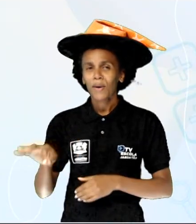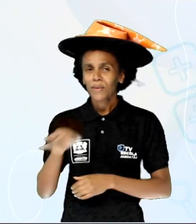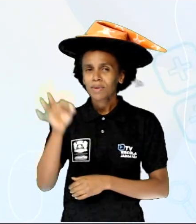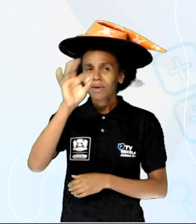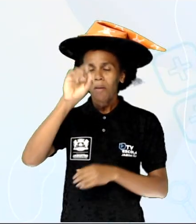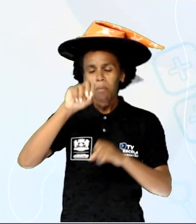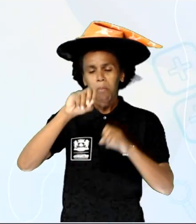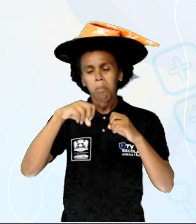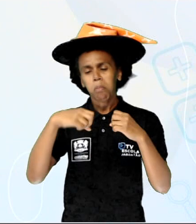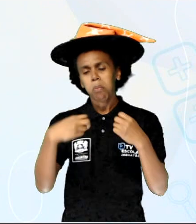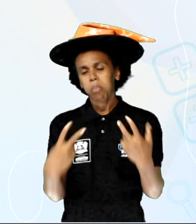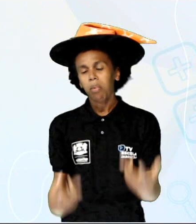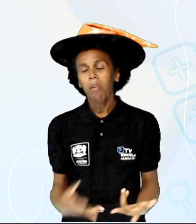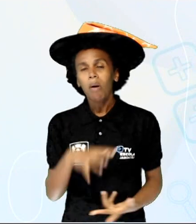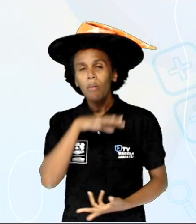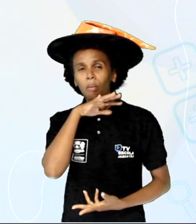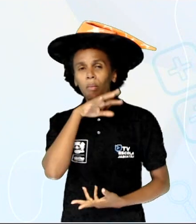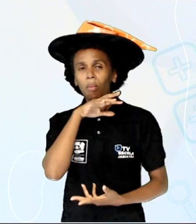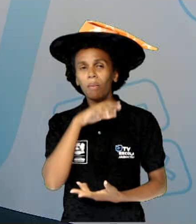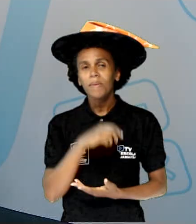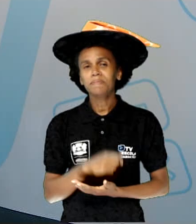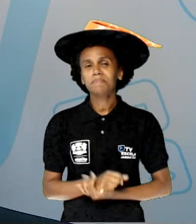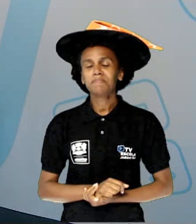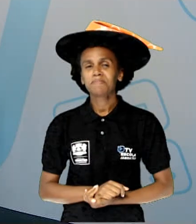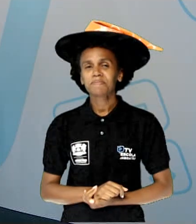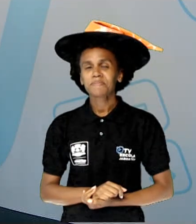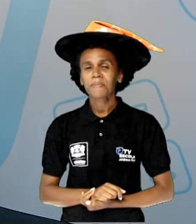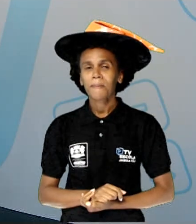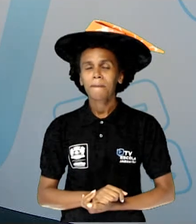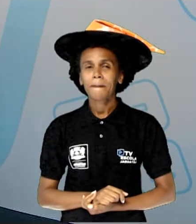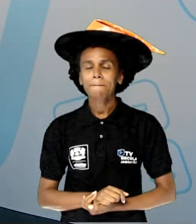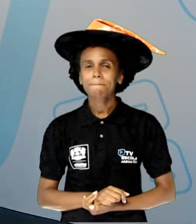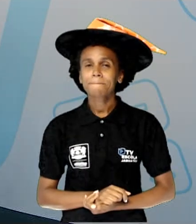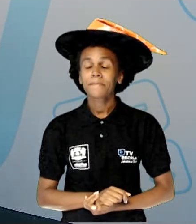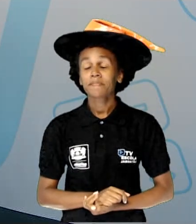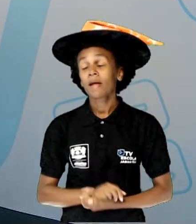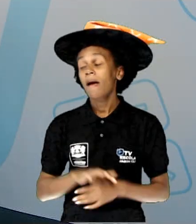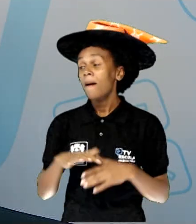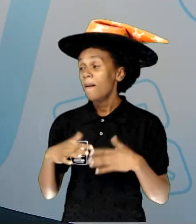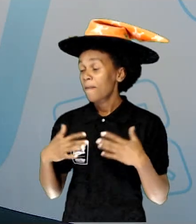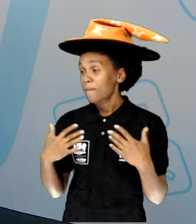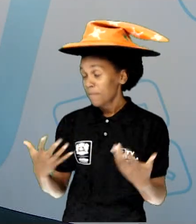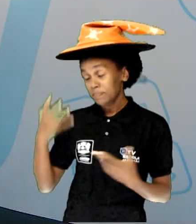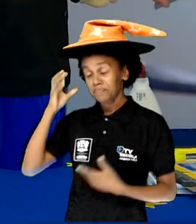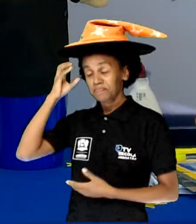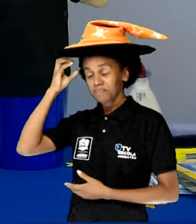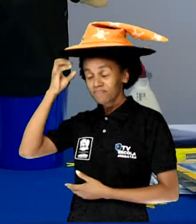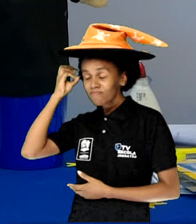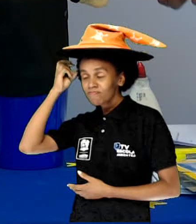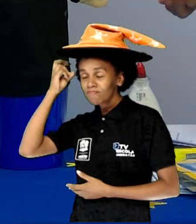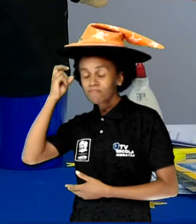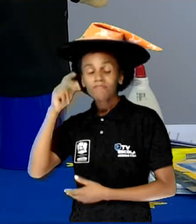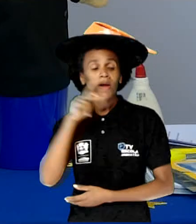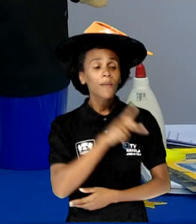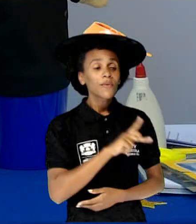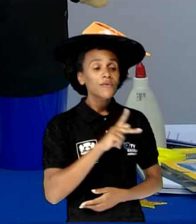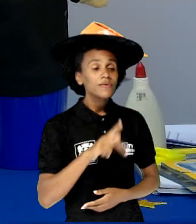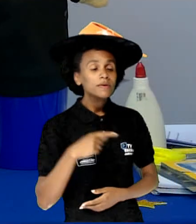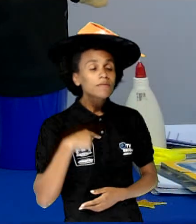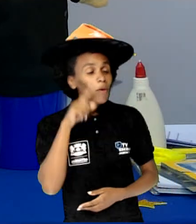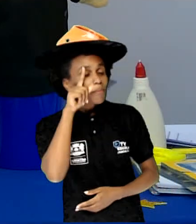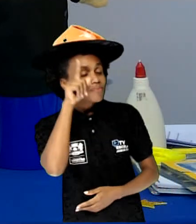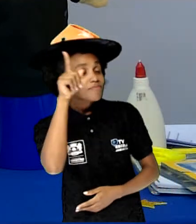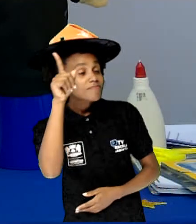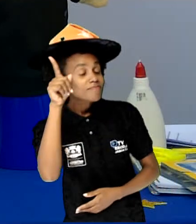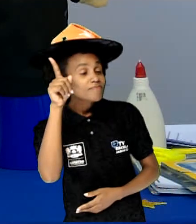todos os animais desabaram em cima das uso mas olha só pitombinha o professora eu tive uma ideia